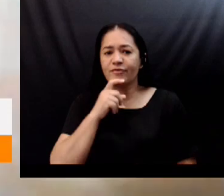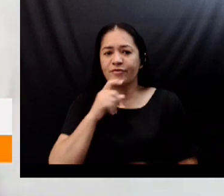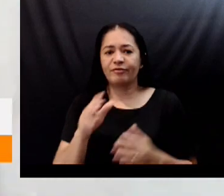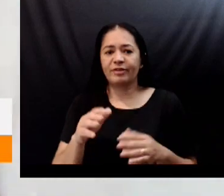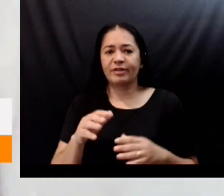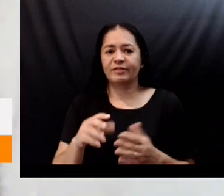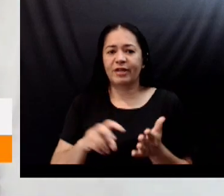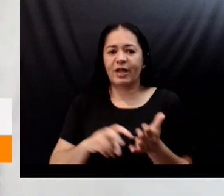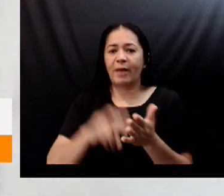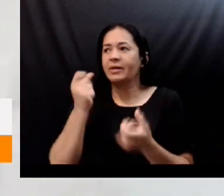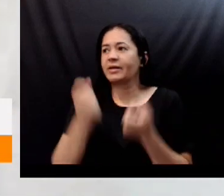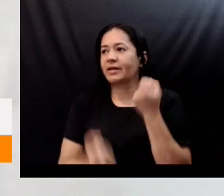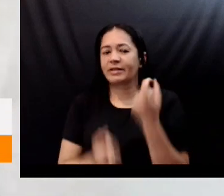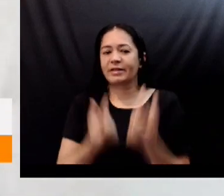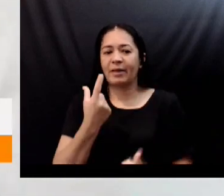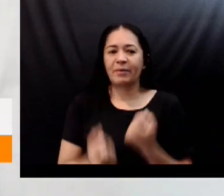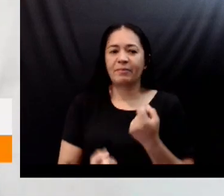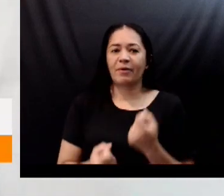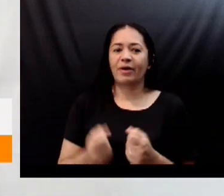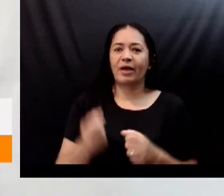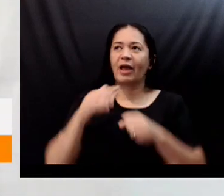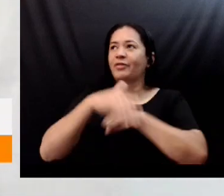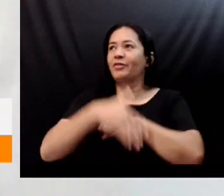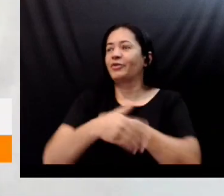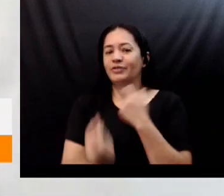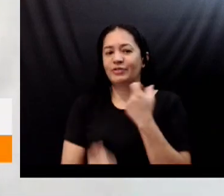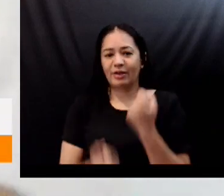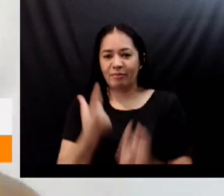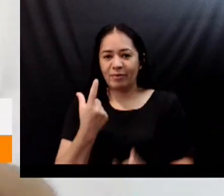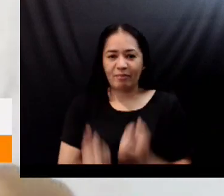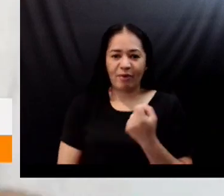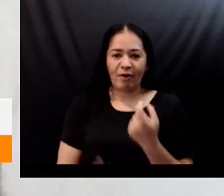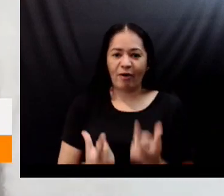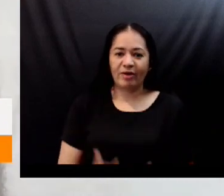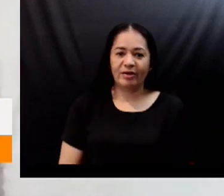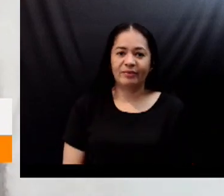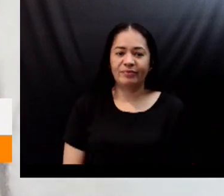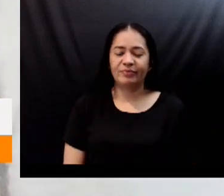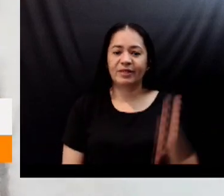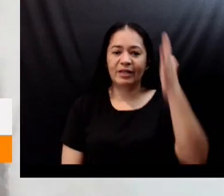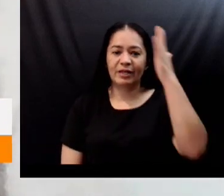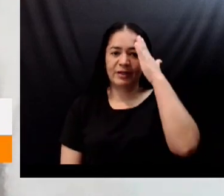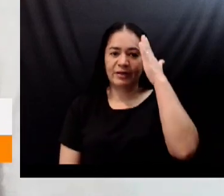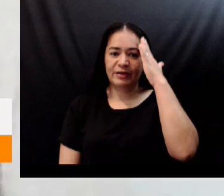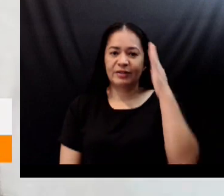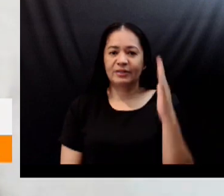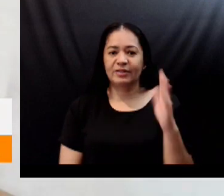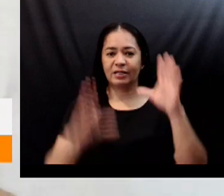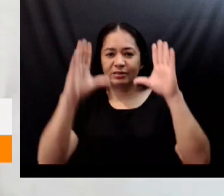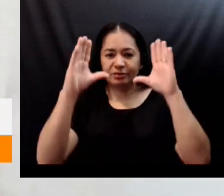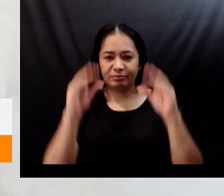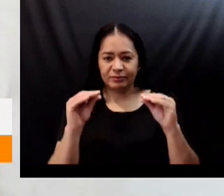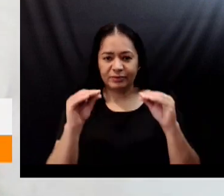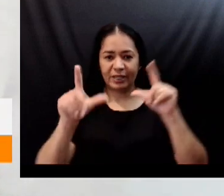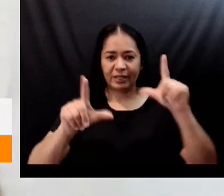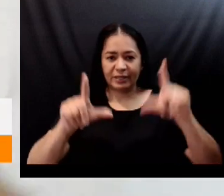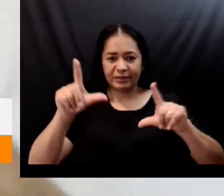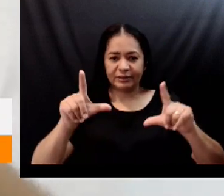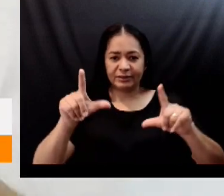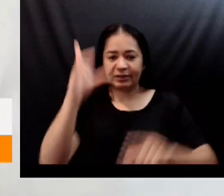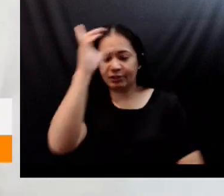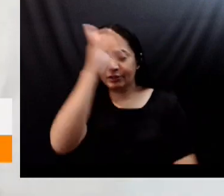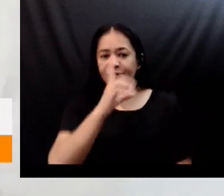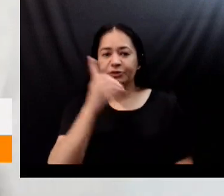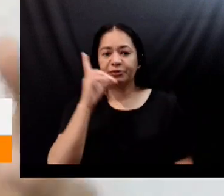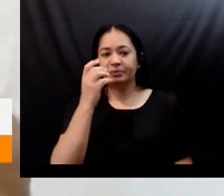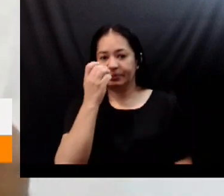pipoca, a noite da pipoca no sábado. Eu sei que depois que desliga A TV no domingo à noite já começa a